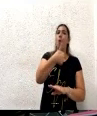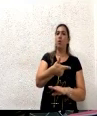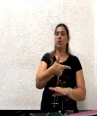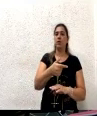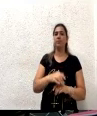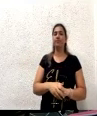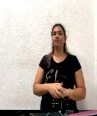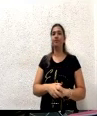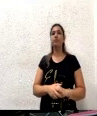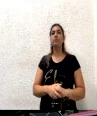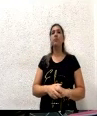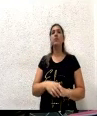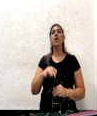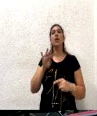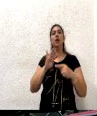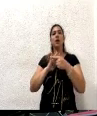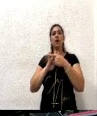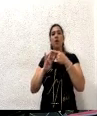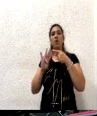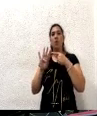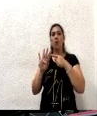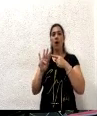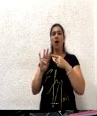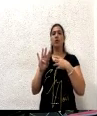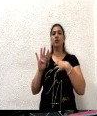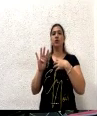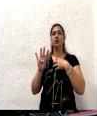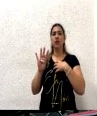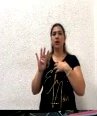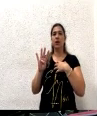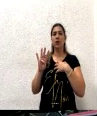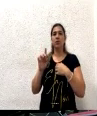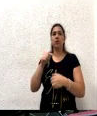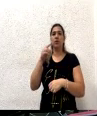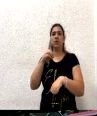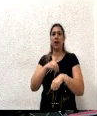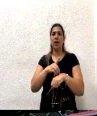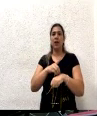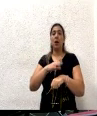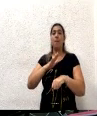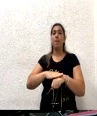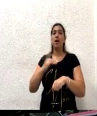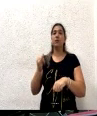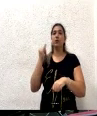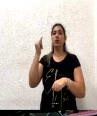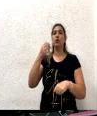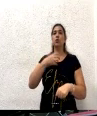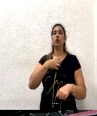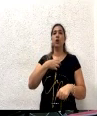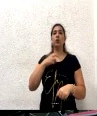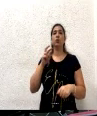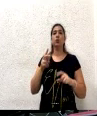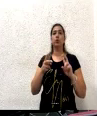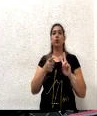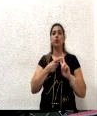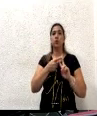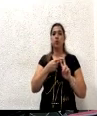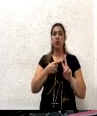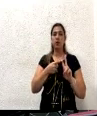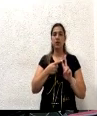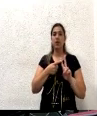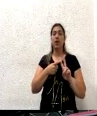que consegue imunizar os 4 tipos de dengue, mas principalmente o tipo 2. Então, o tipo 2 é onde ela tem a maior